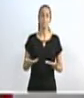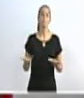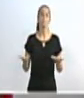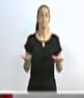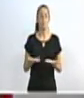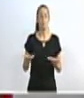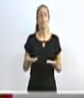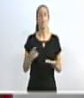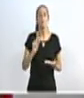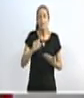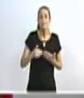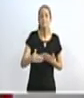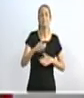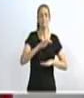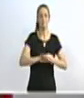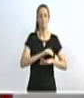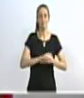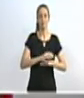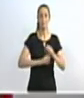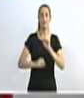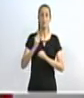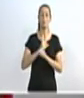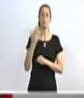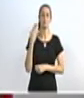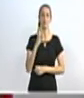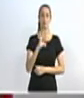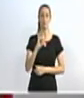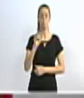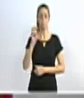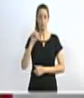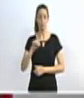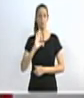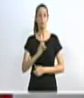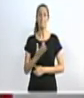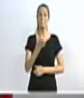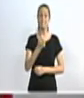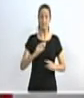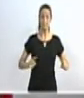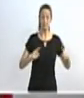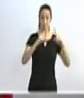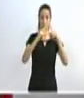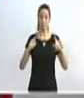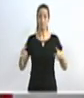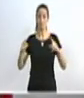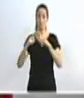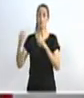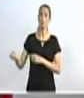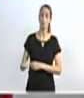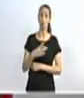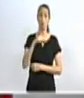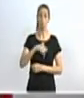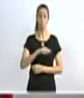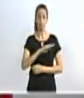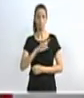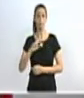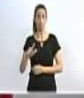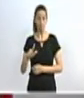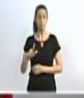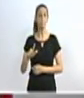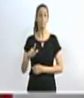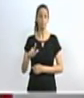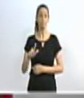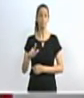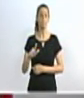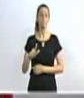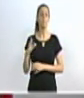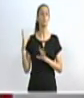fazer. A TIM, ano passado, colocou 6 torres novas em Blumenau. Tem os bairros aqui,